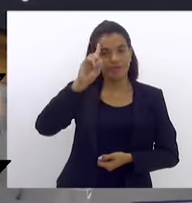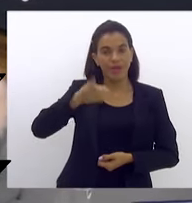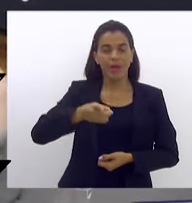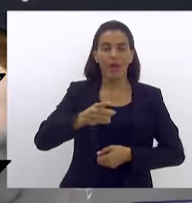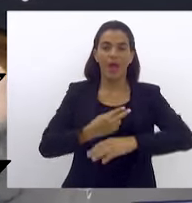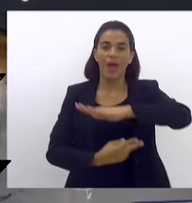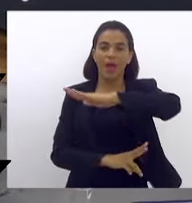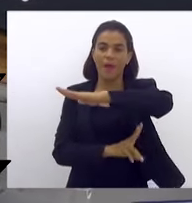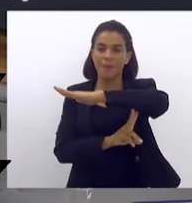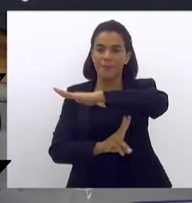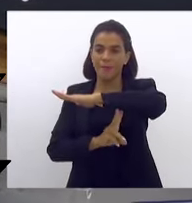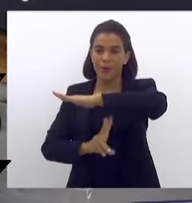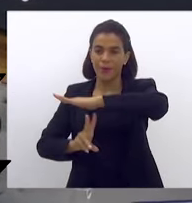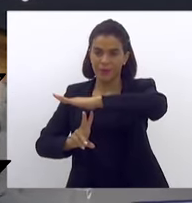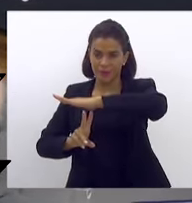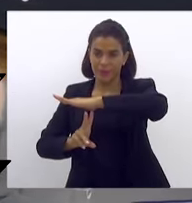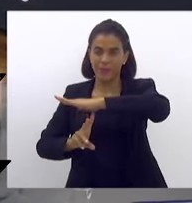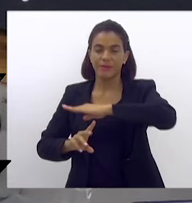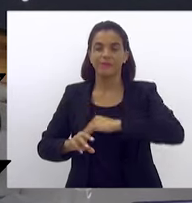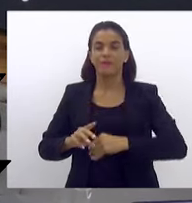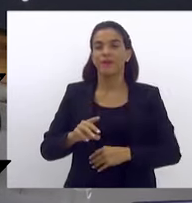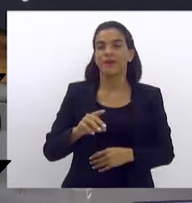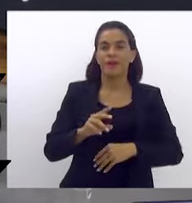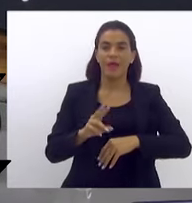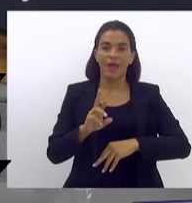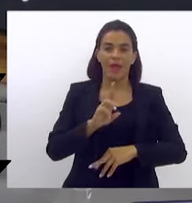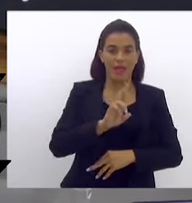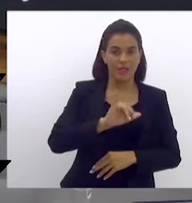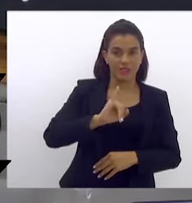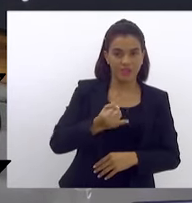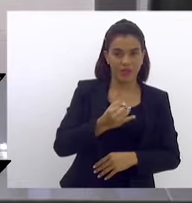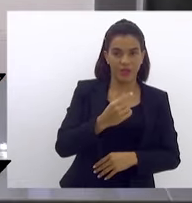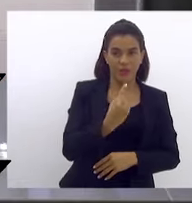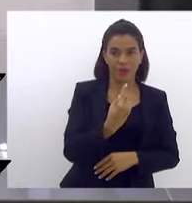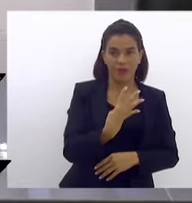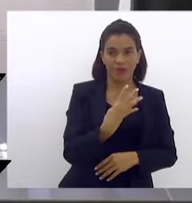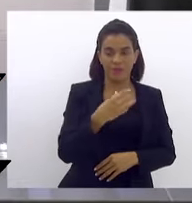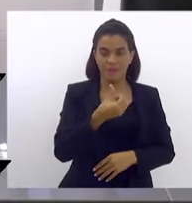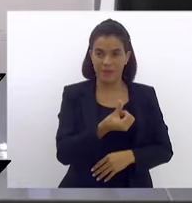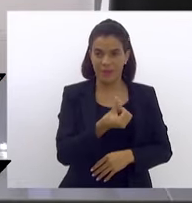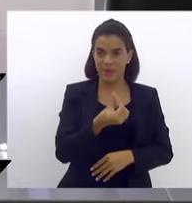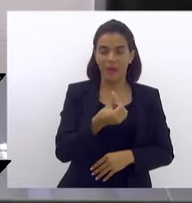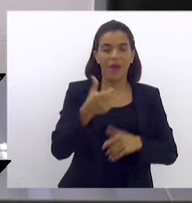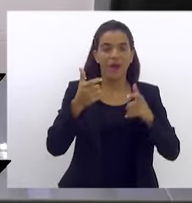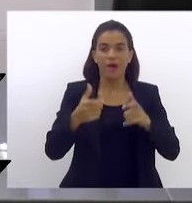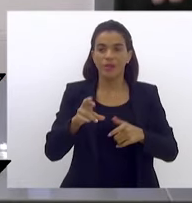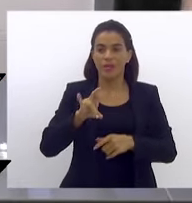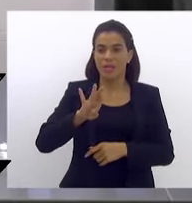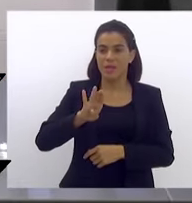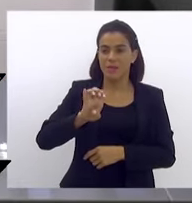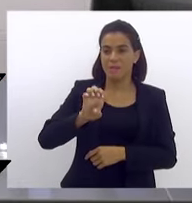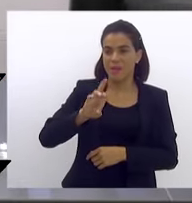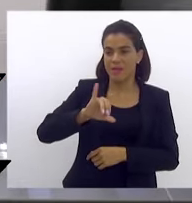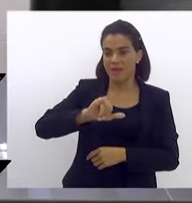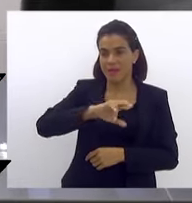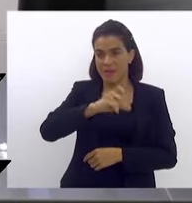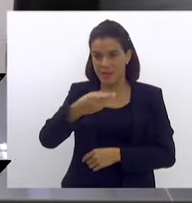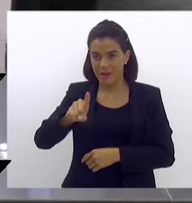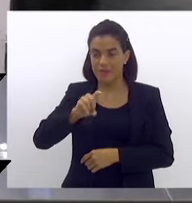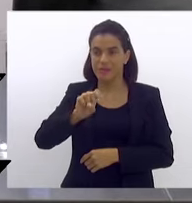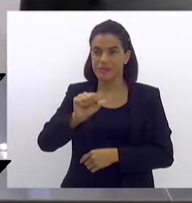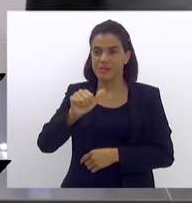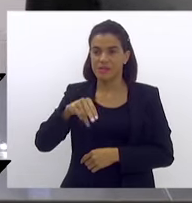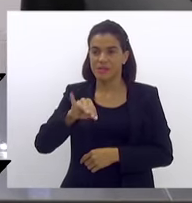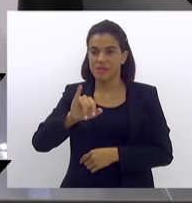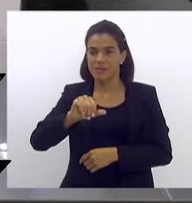licá freix ponte a ponte na RJ 1446 localizada em Ribeirão Santíssimo zona rural do 5to distrito do